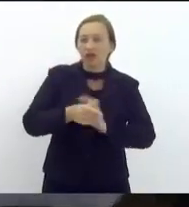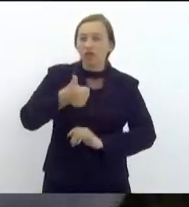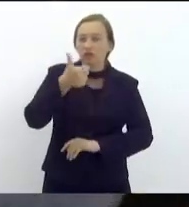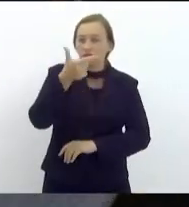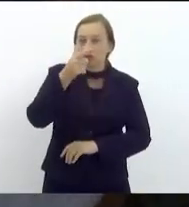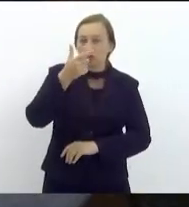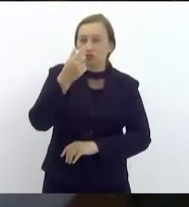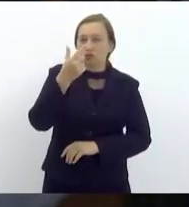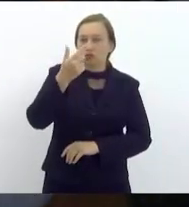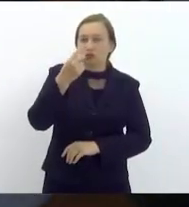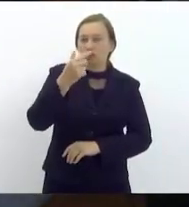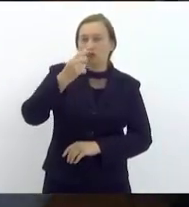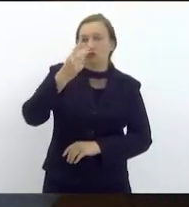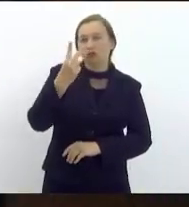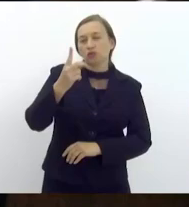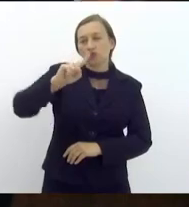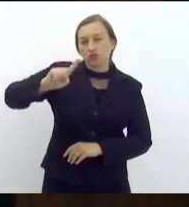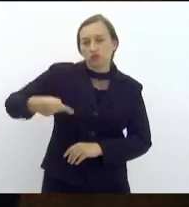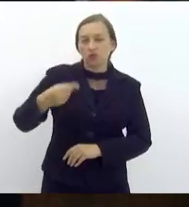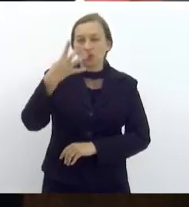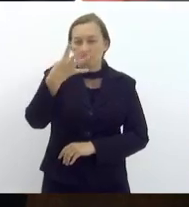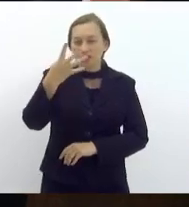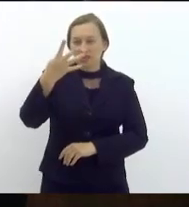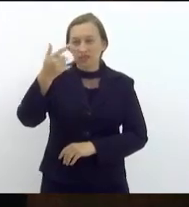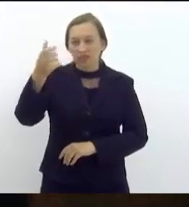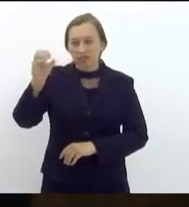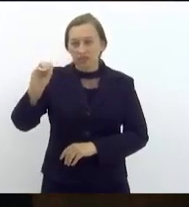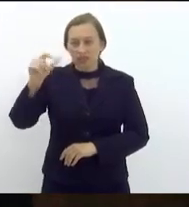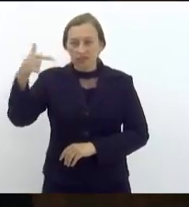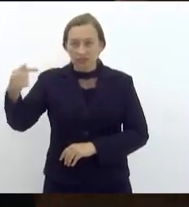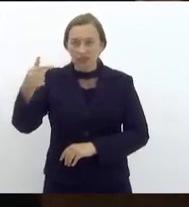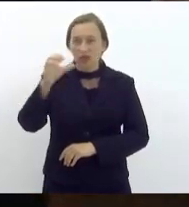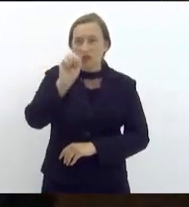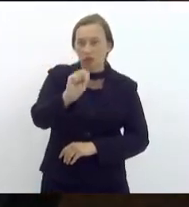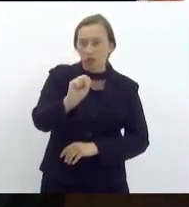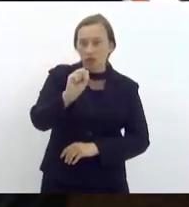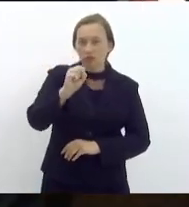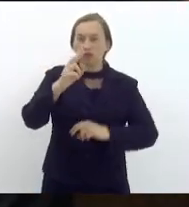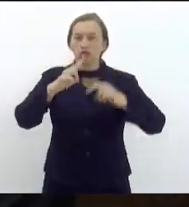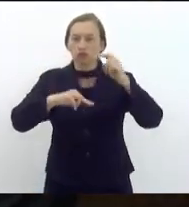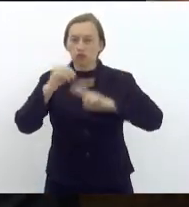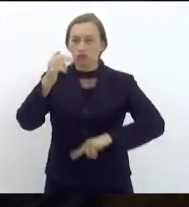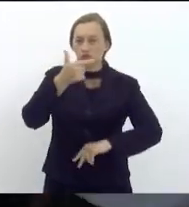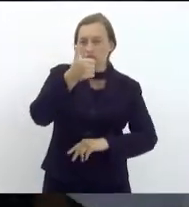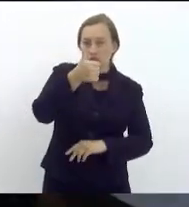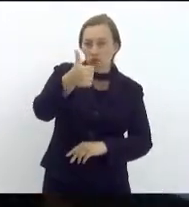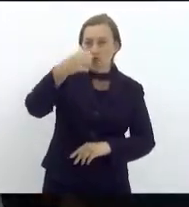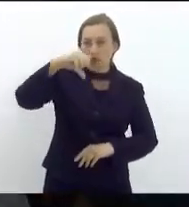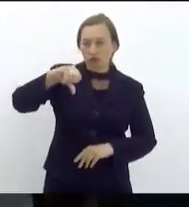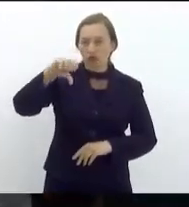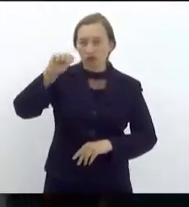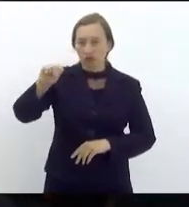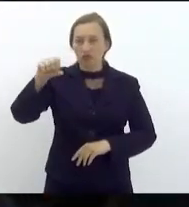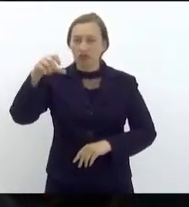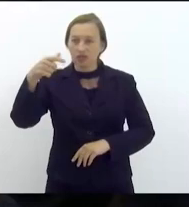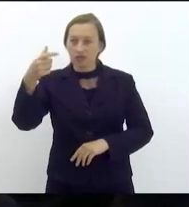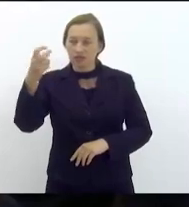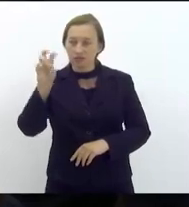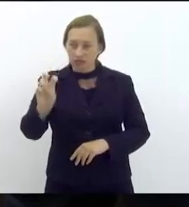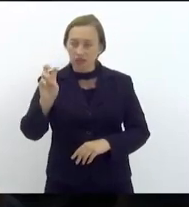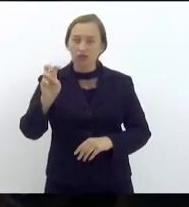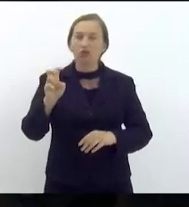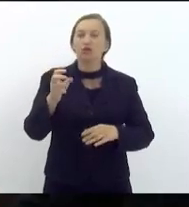2.407 de 8 de Junho de 1995 que inclui no município de Iguaba